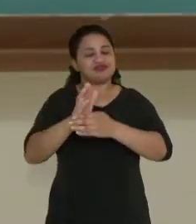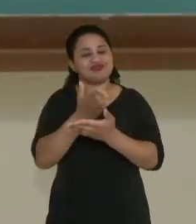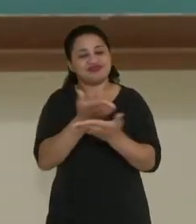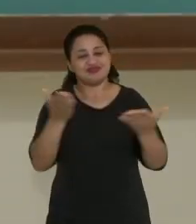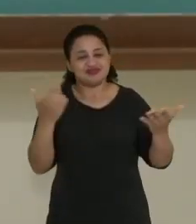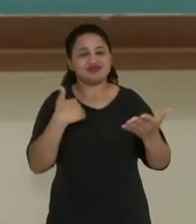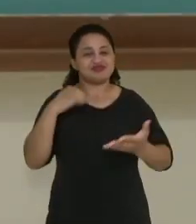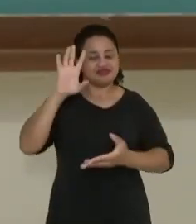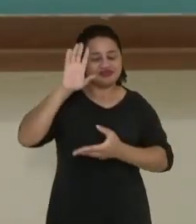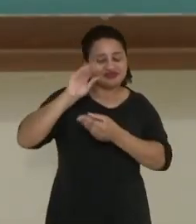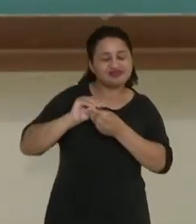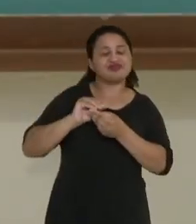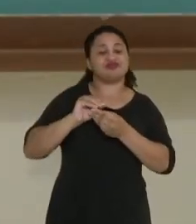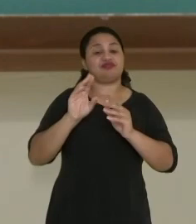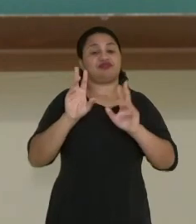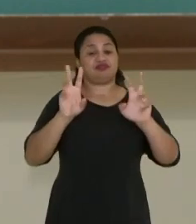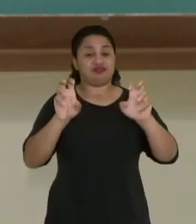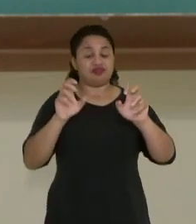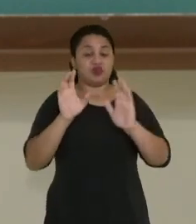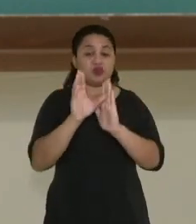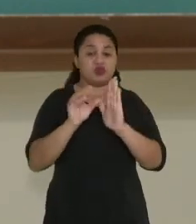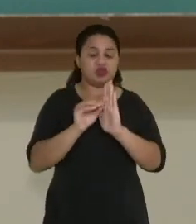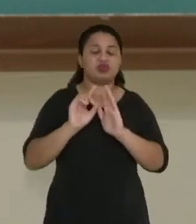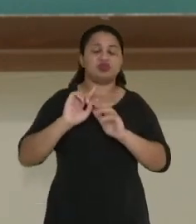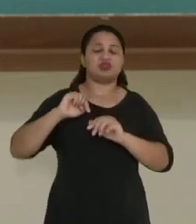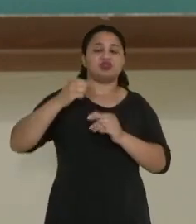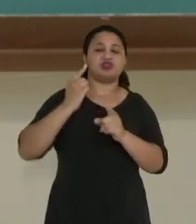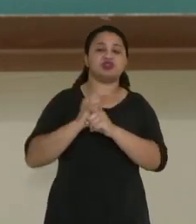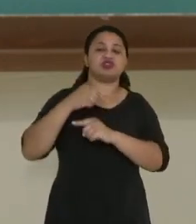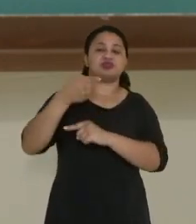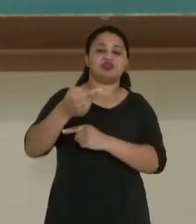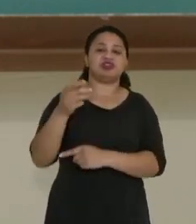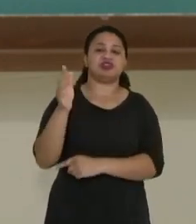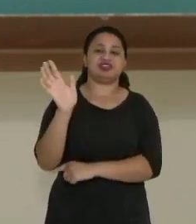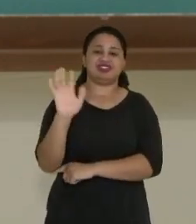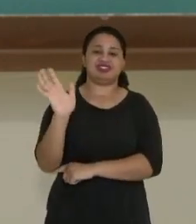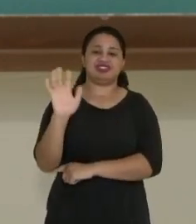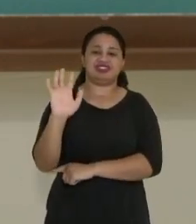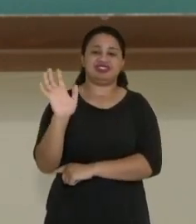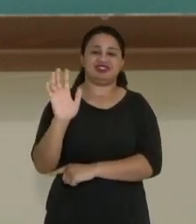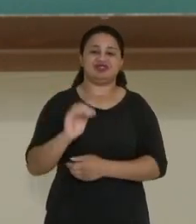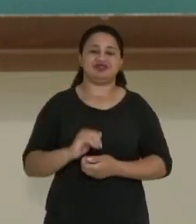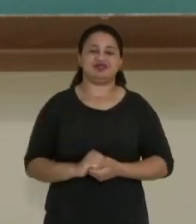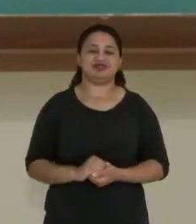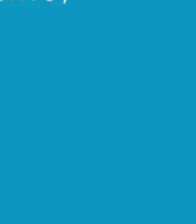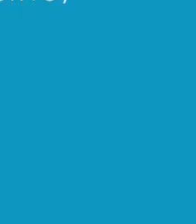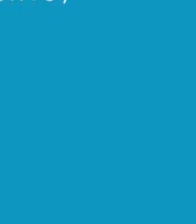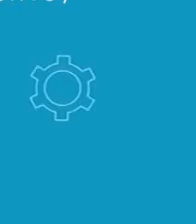aula de hoje com vocês sobre esse tema e voltamos numa próxima aula com mais geografia. Um abraço a todos.